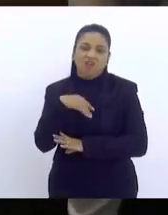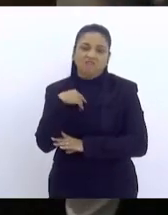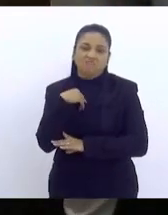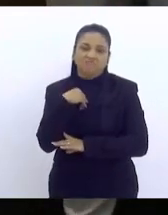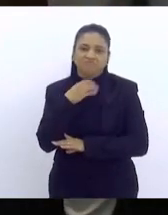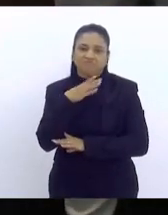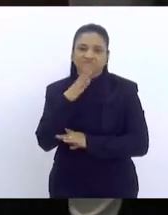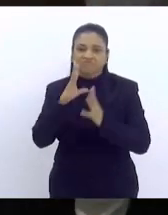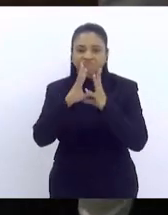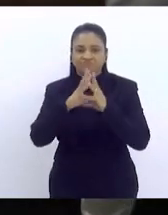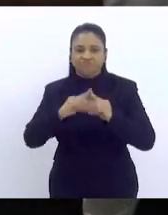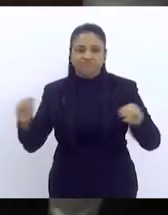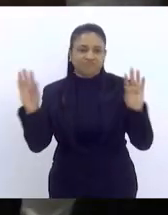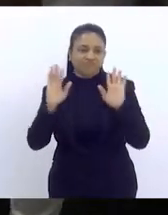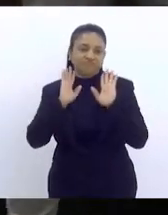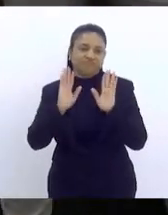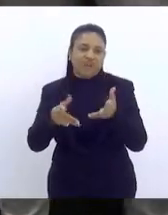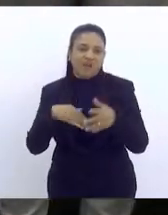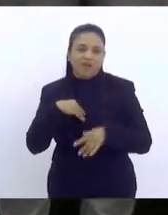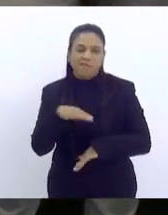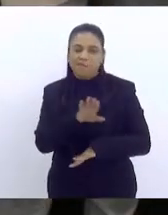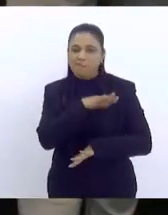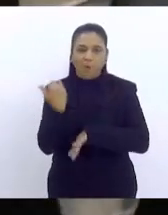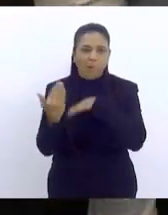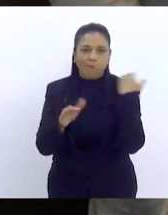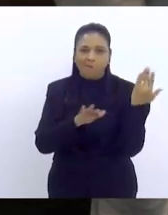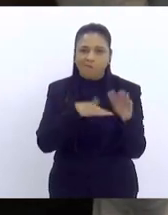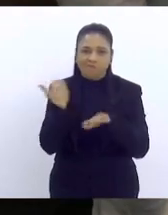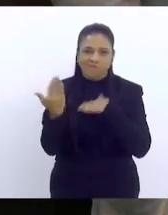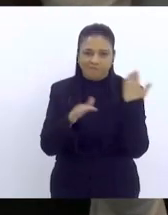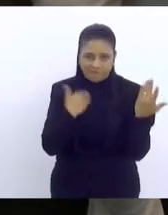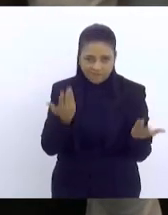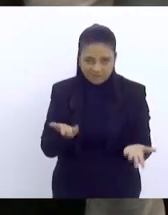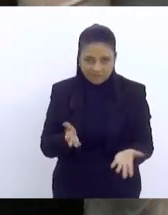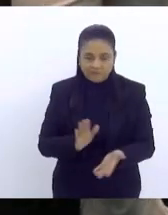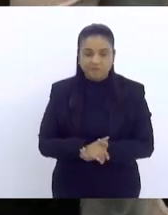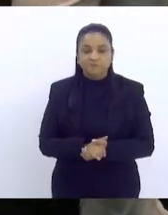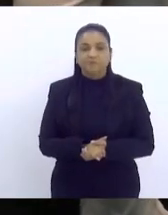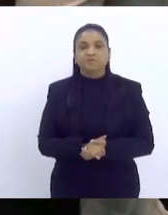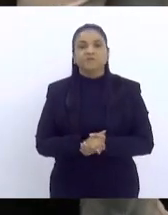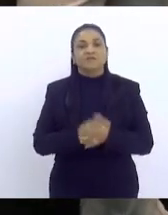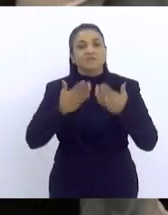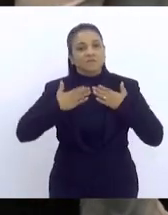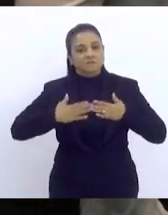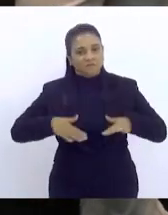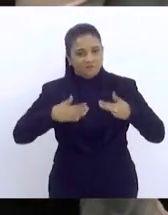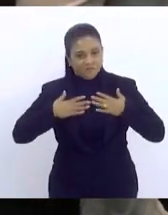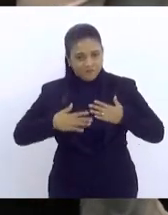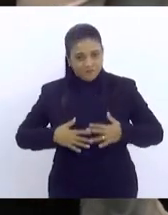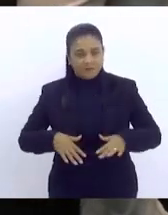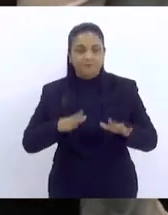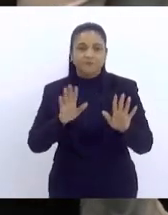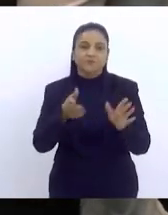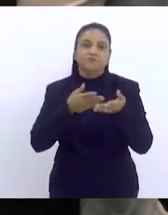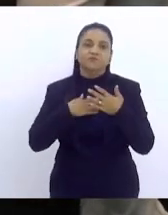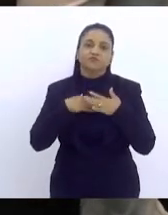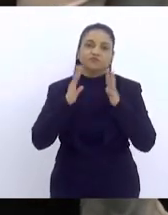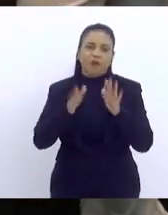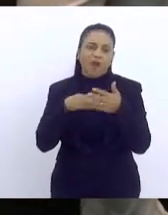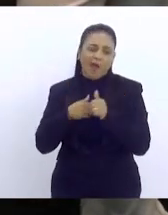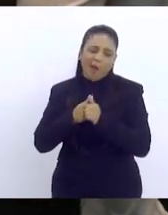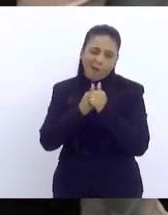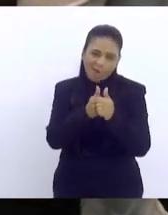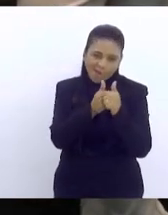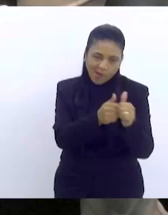vamos nos tranquilizar não é presidente nós acompanhamos o